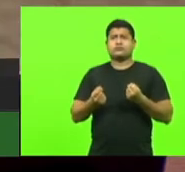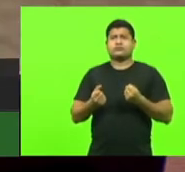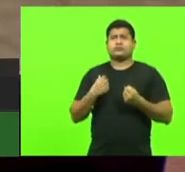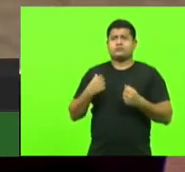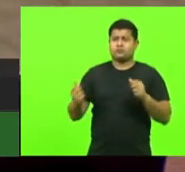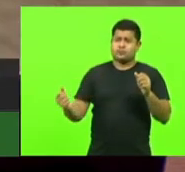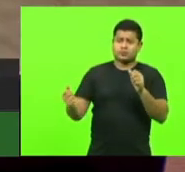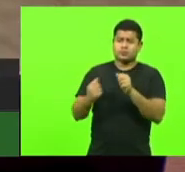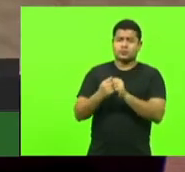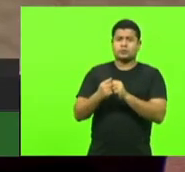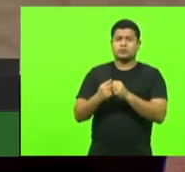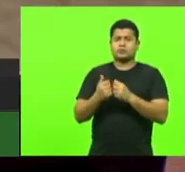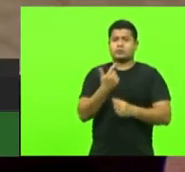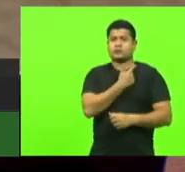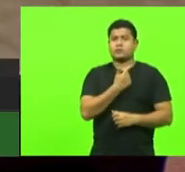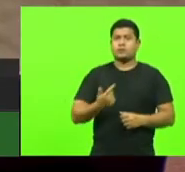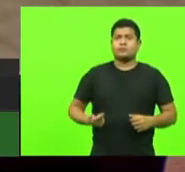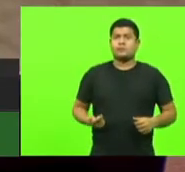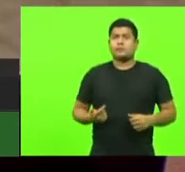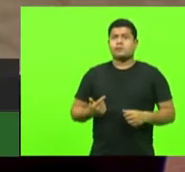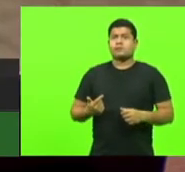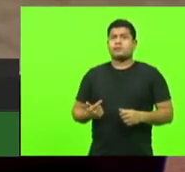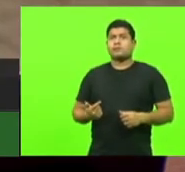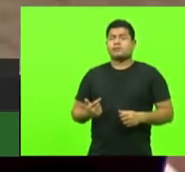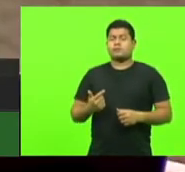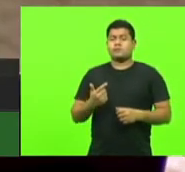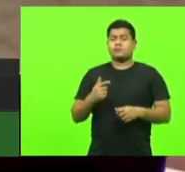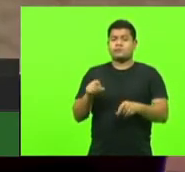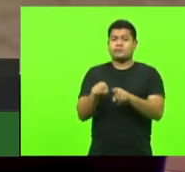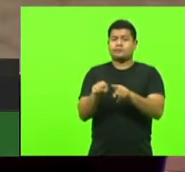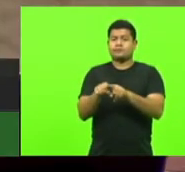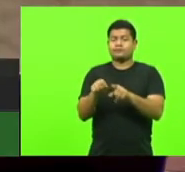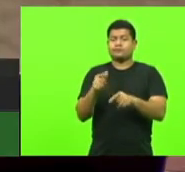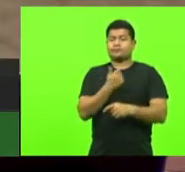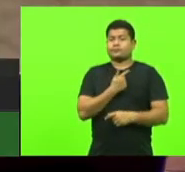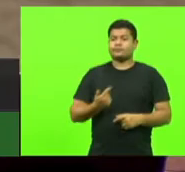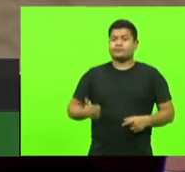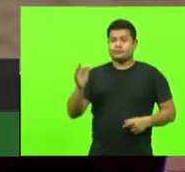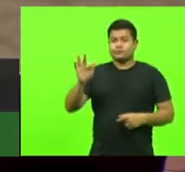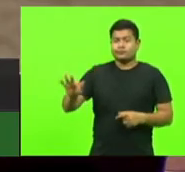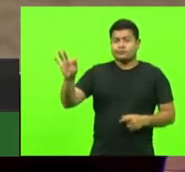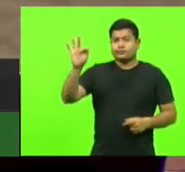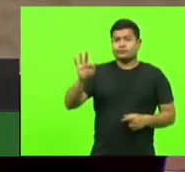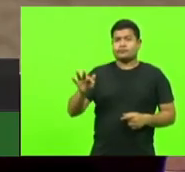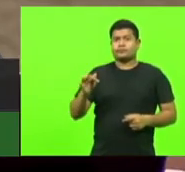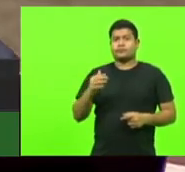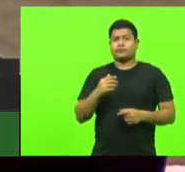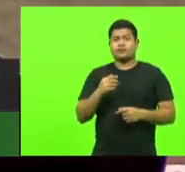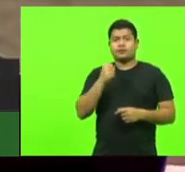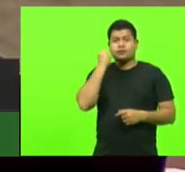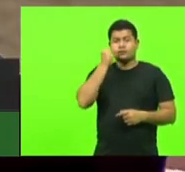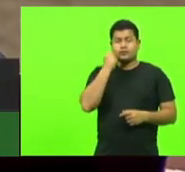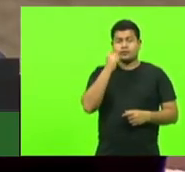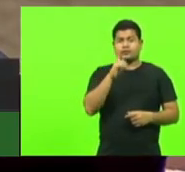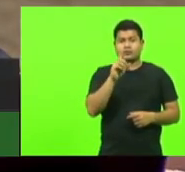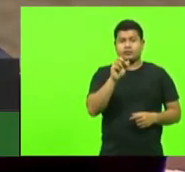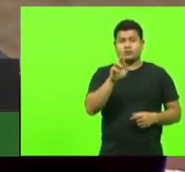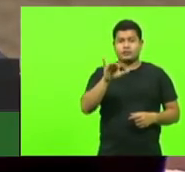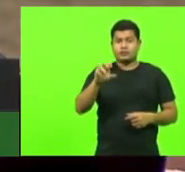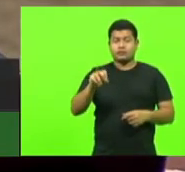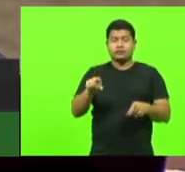com o governo do Estado e o governo federal, tanto o senador Dário Berger quanto o senador Espiridião